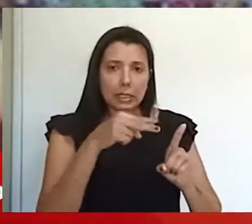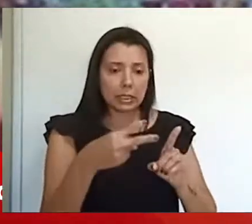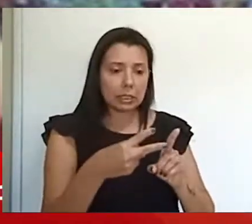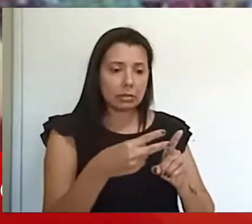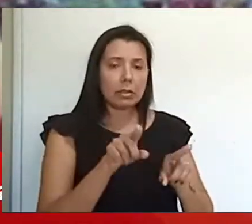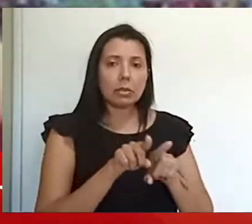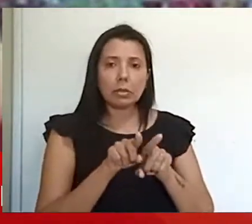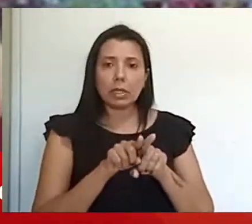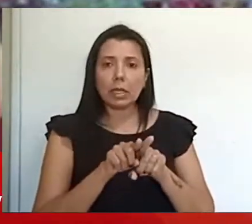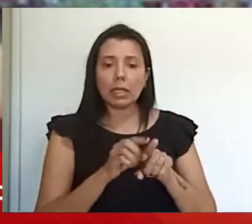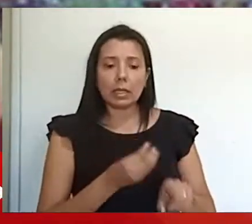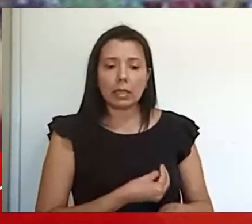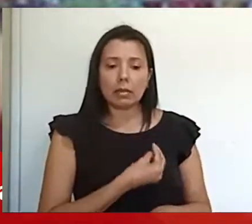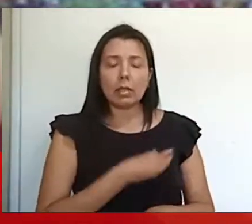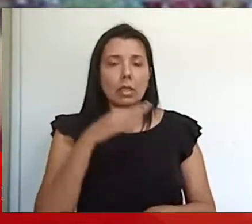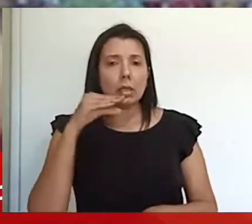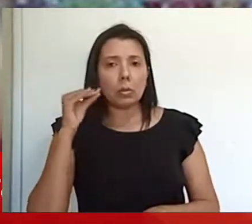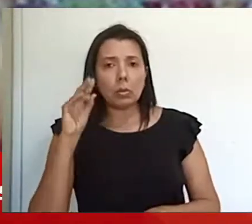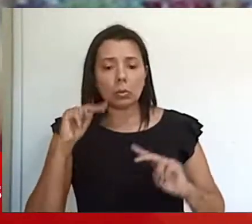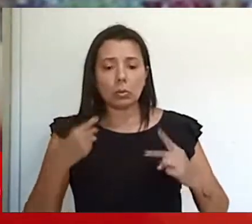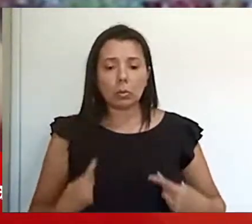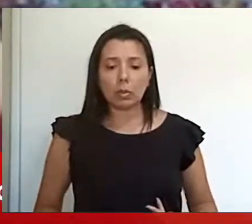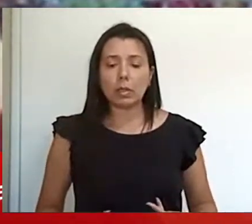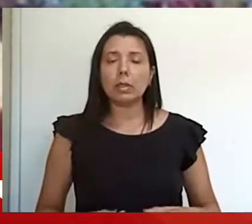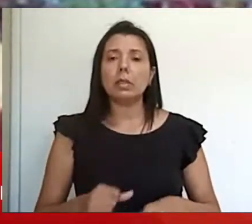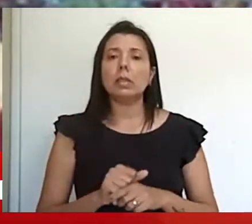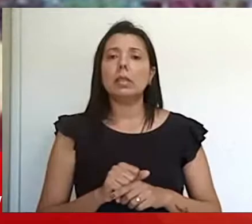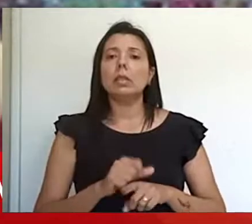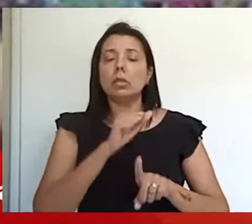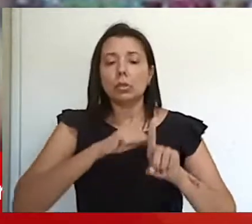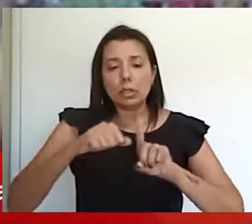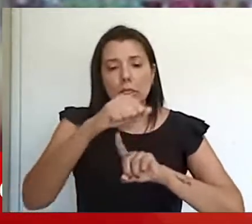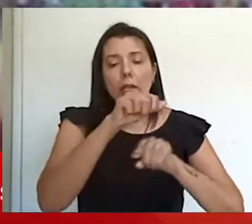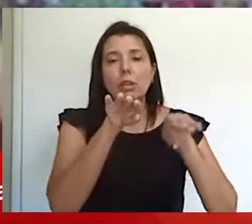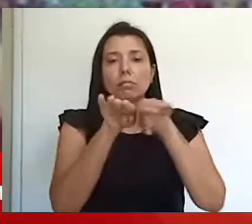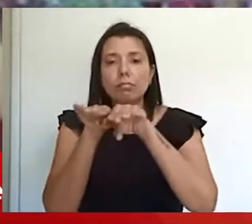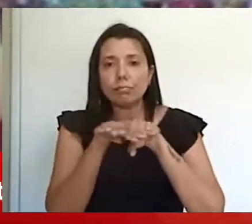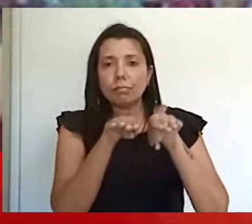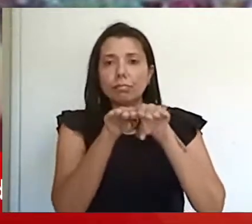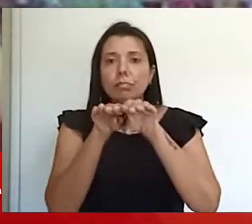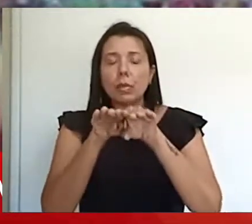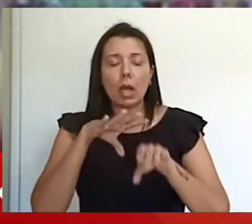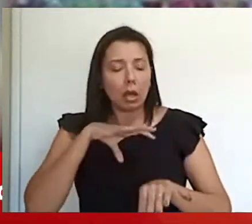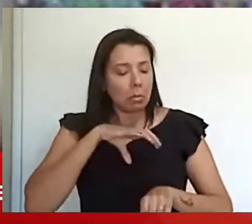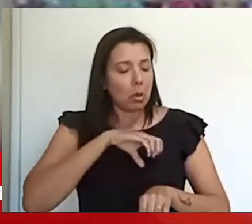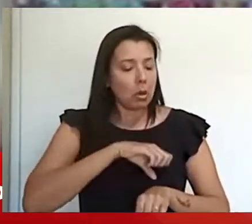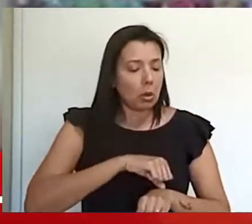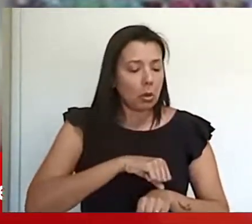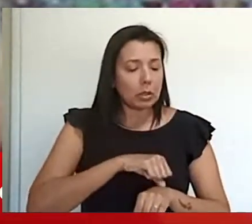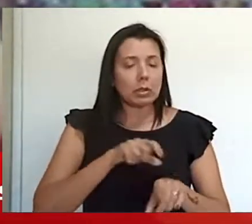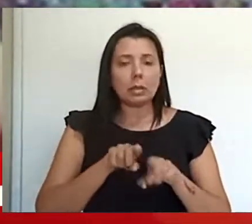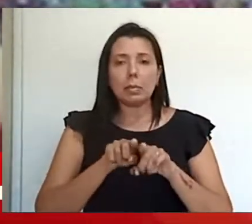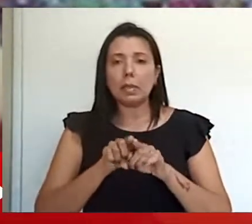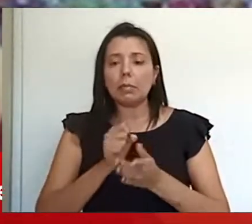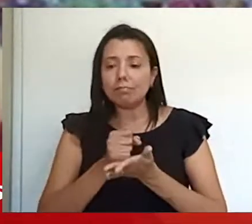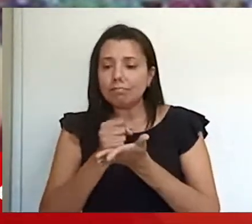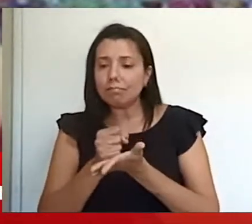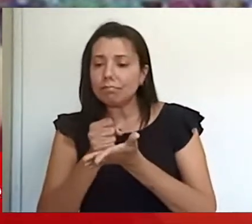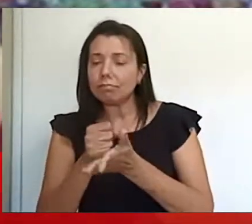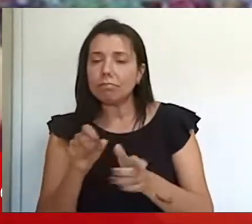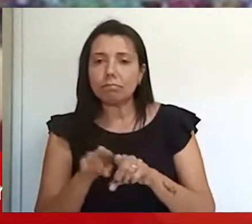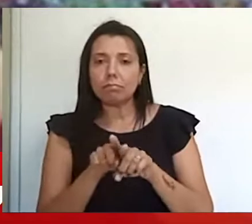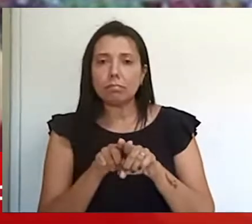uma sociedade solidária, sustentável, amorosamente solidária, amorosamente